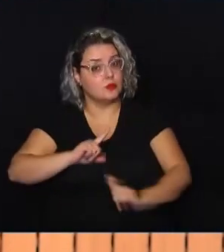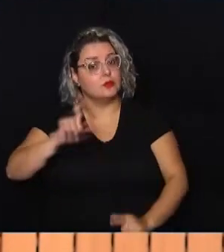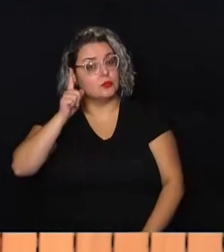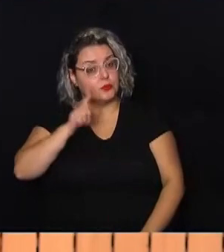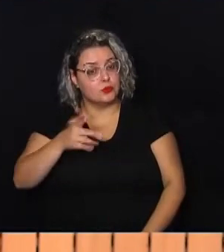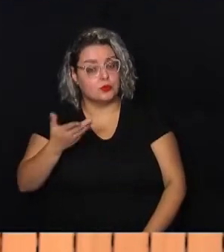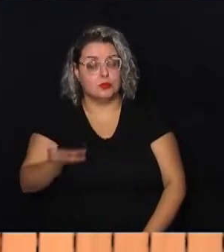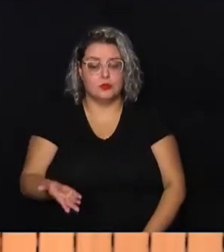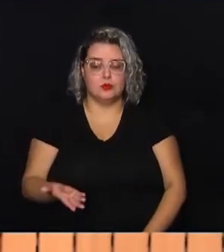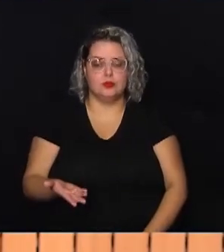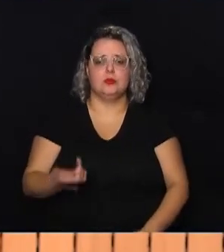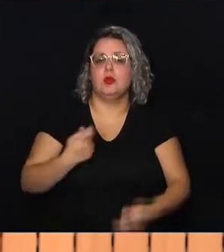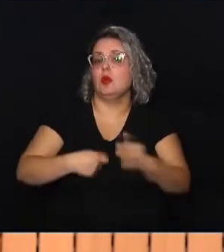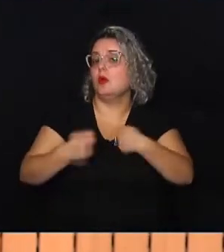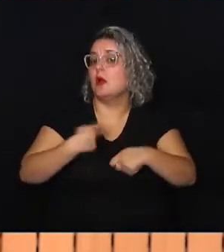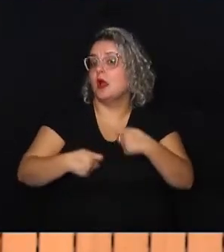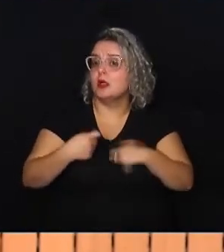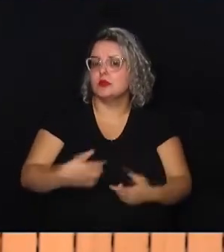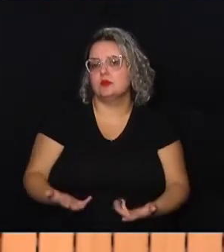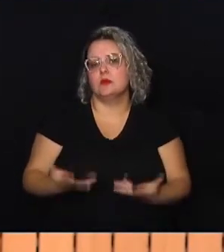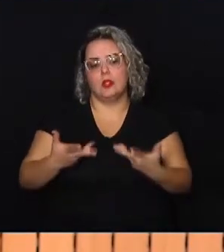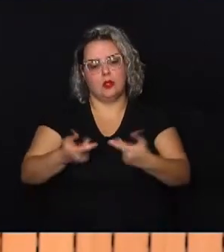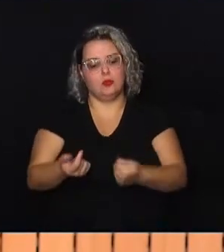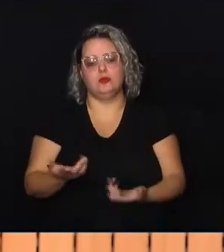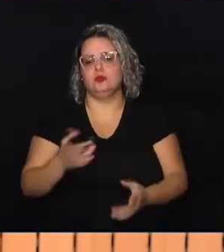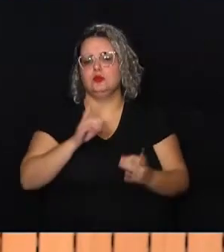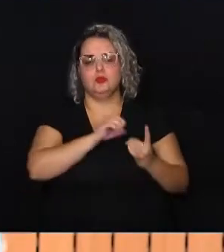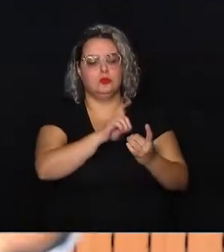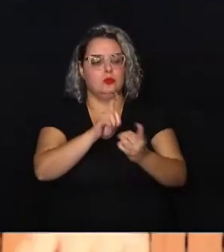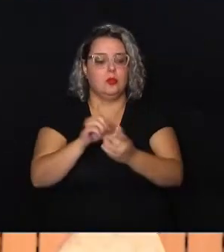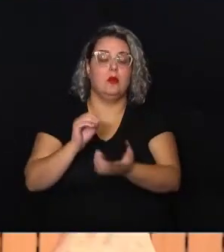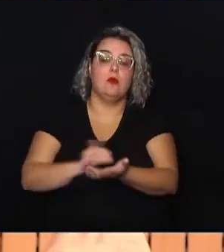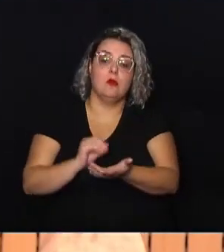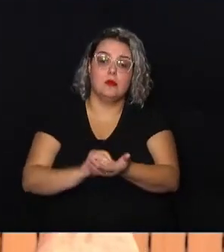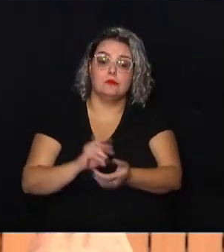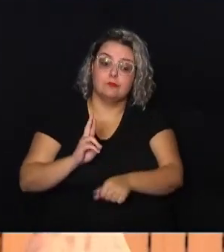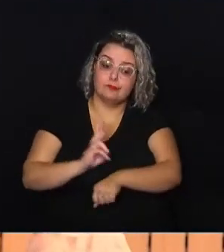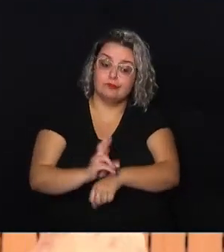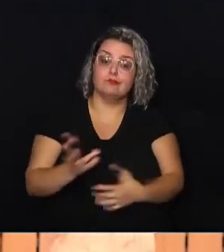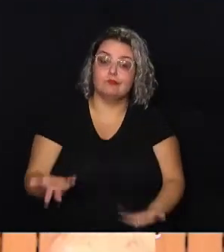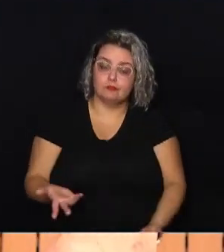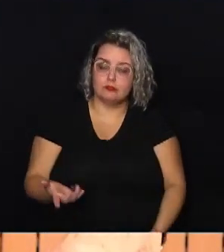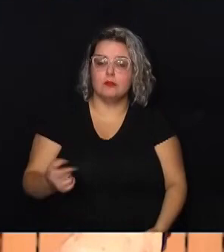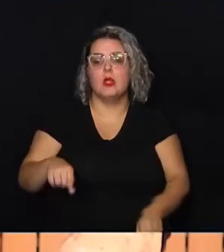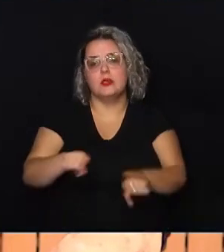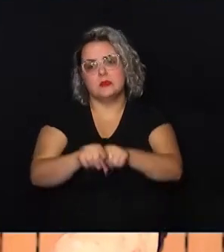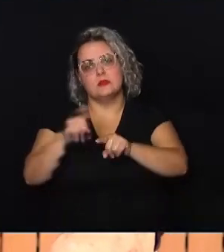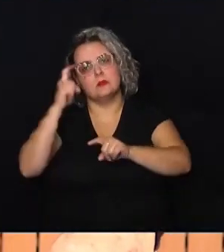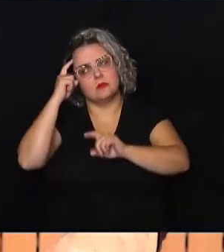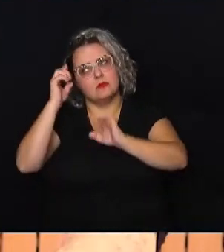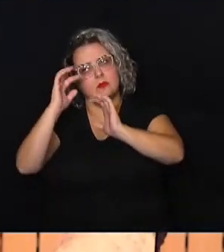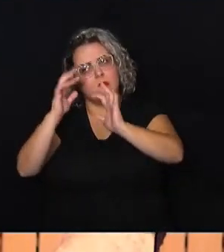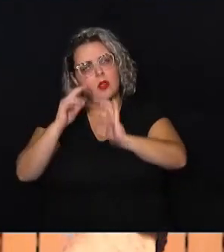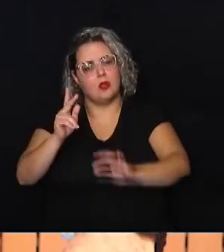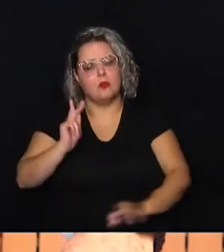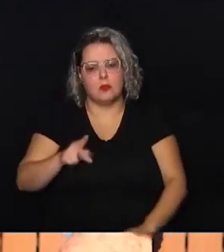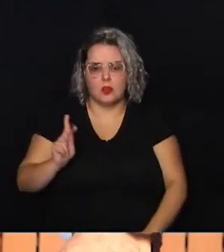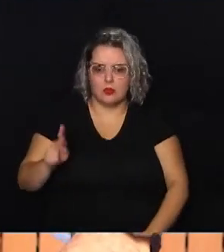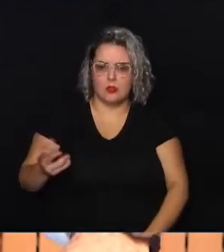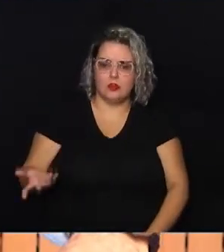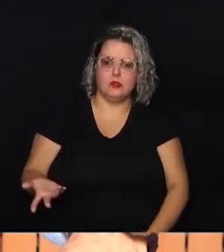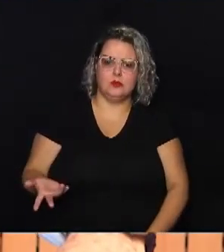consigam suprir toda essa falta de recurso. Mas cabe aqui uma reflexão, professor, que a gente